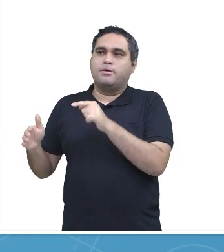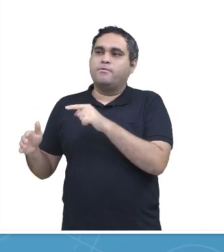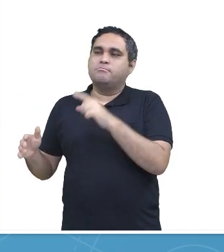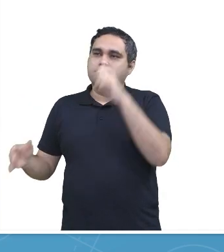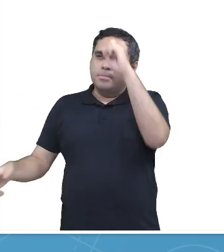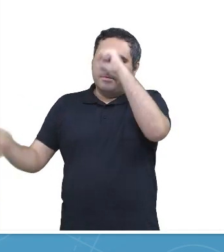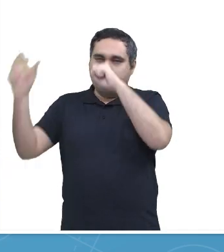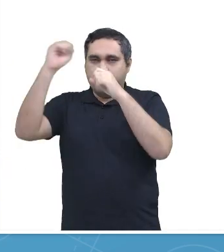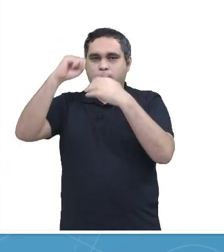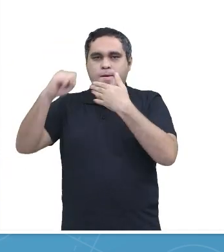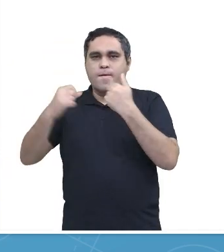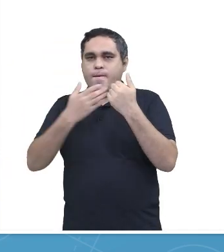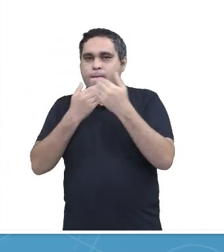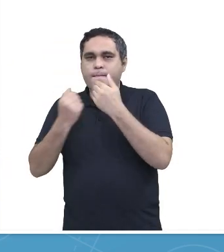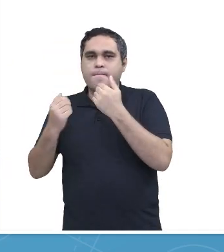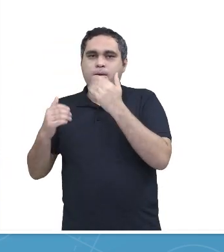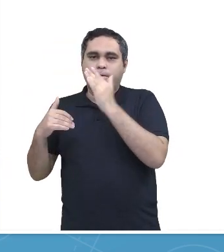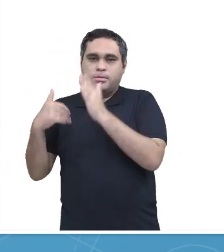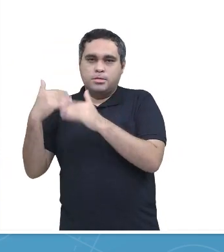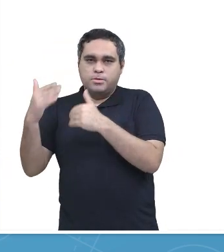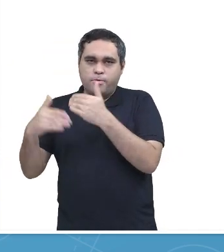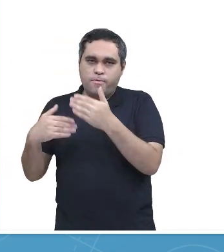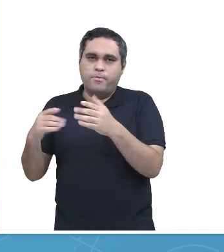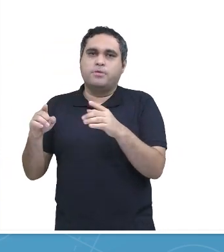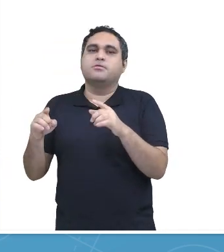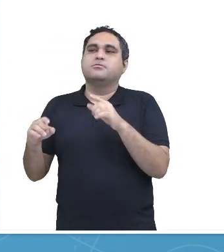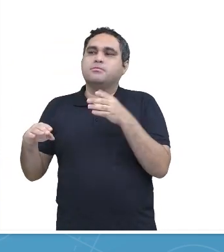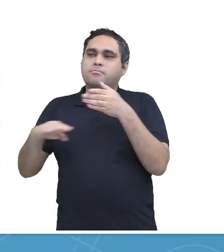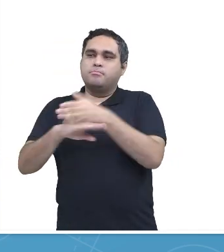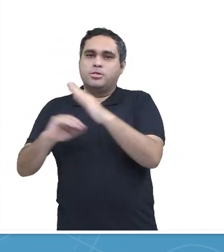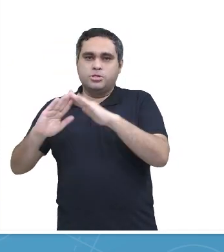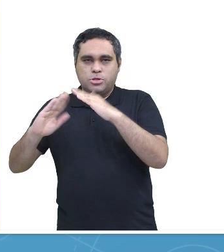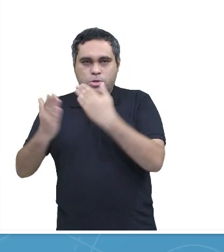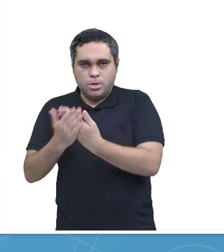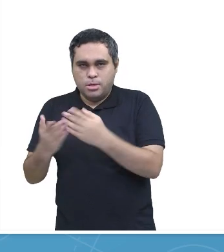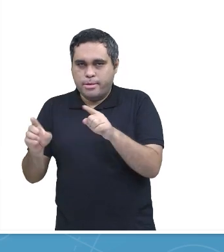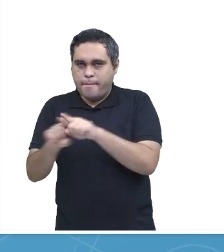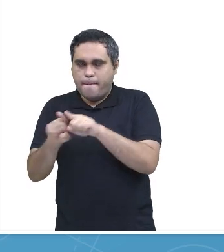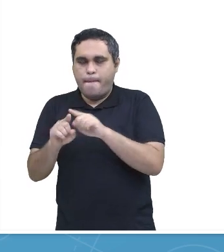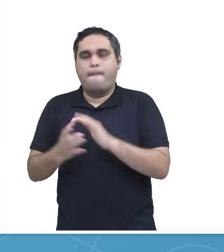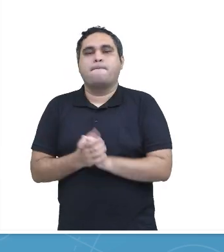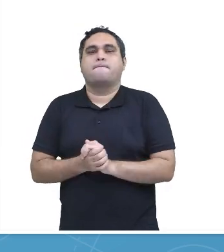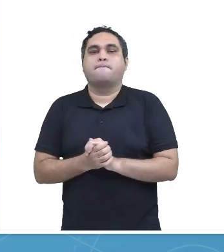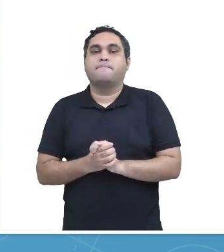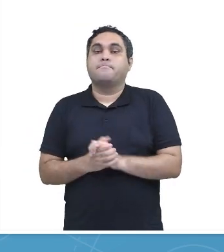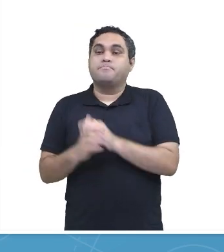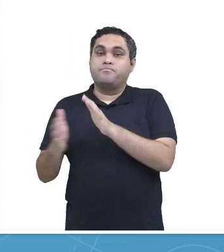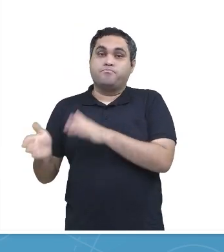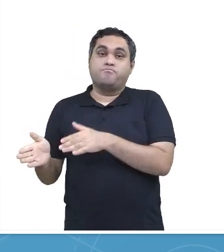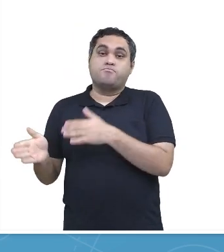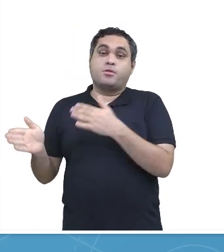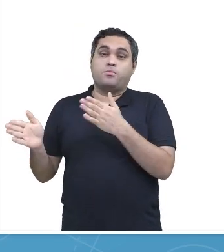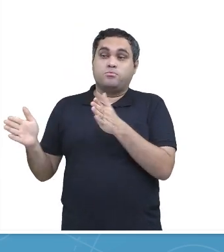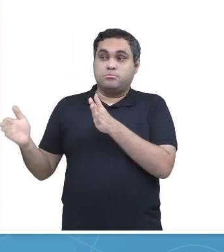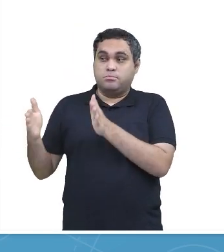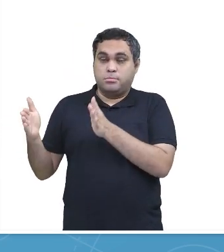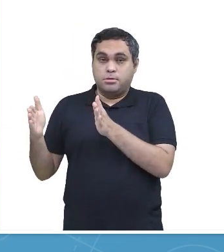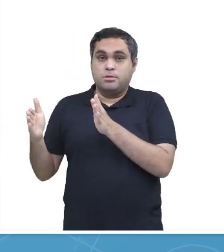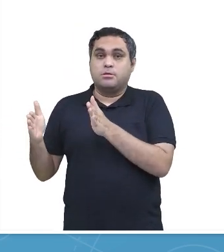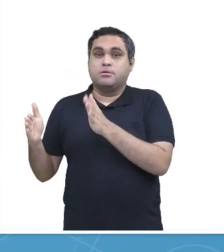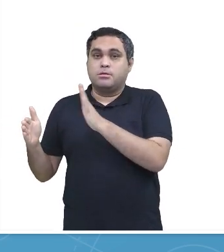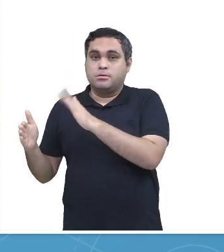entrando aí nesse período escolar também. Bom, durante a infância existe um momento essencial